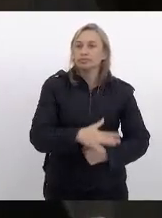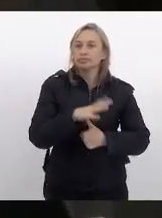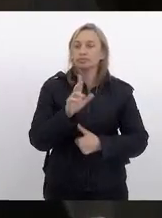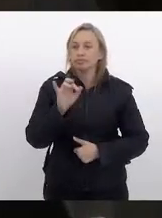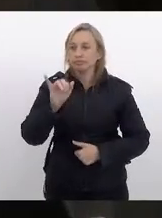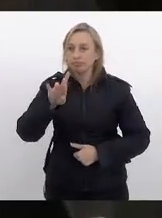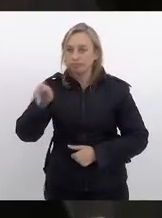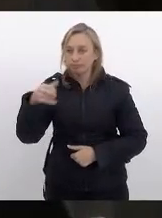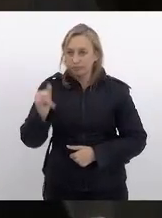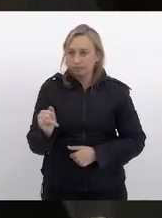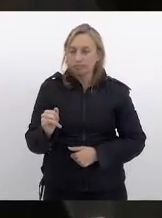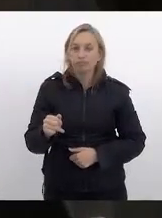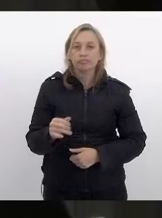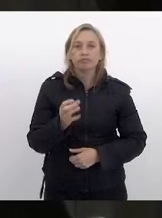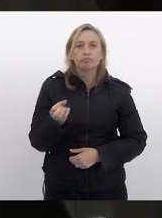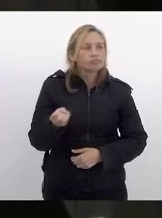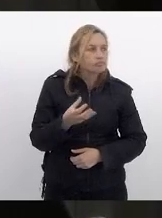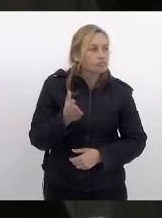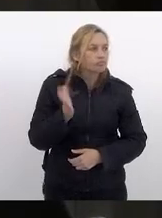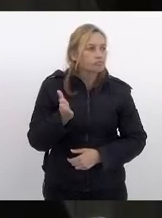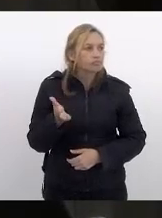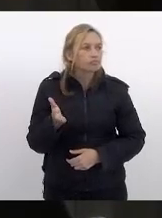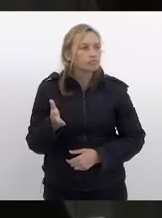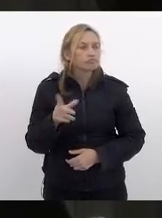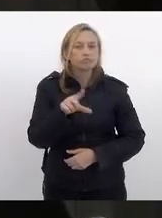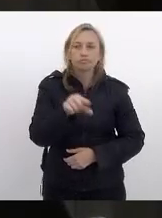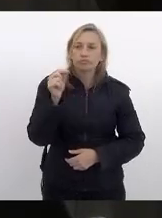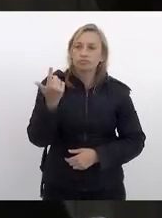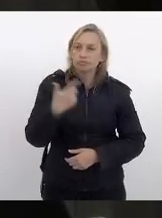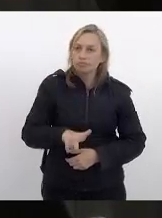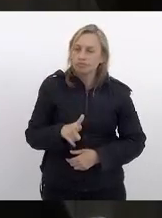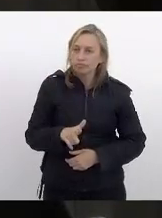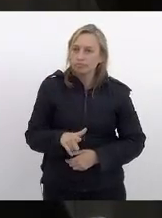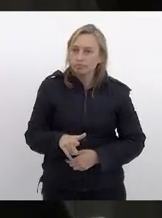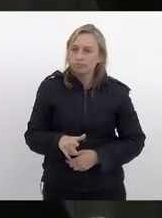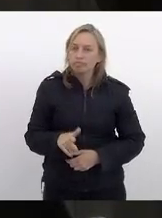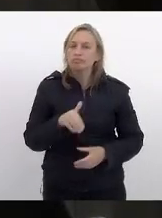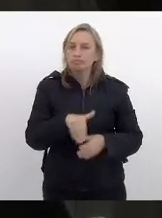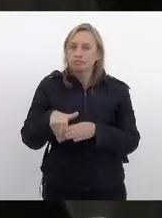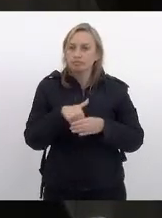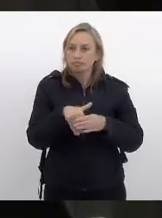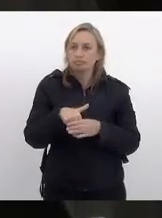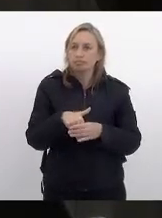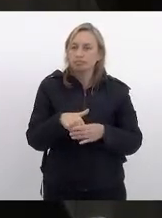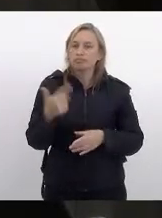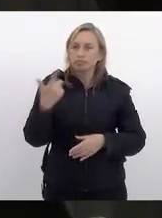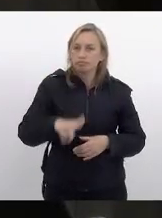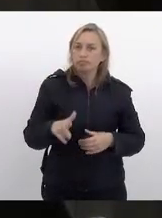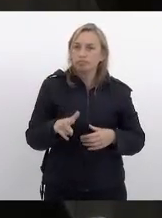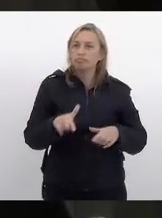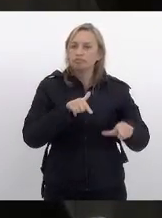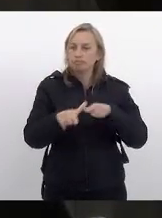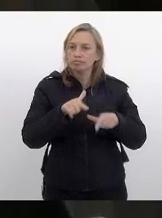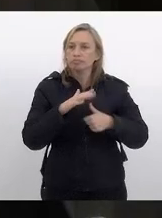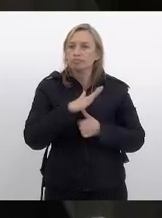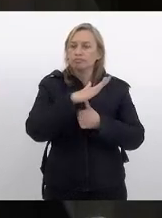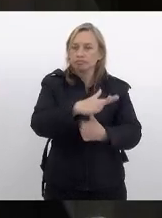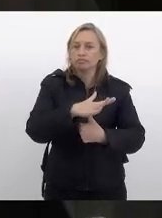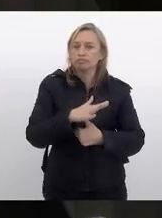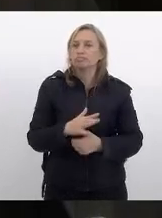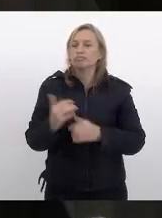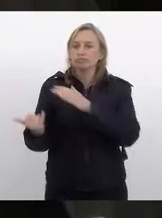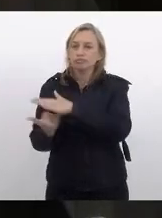RJ que recentemente Deputado tia Ju foi releito por expressiva votação para um novo mandato corretor